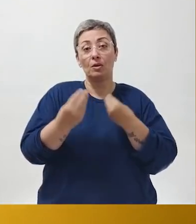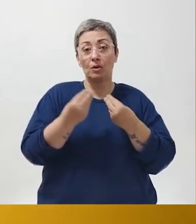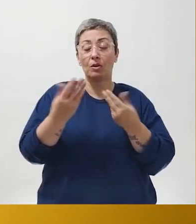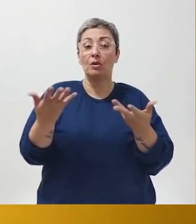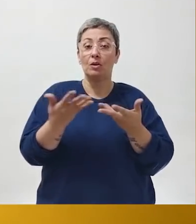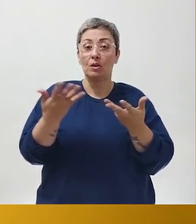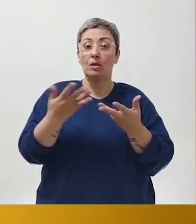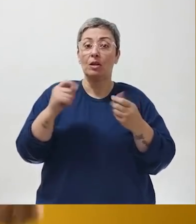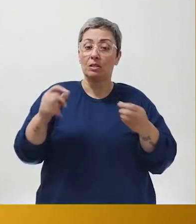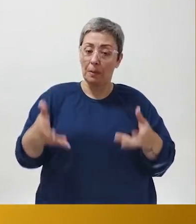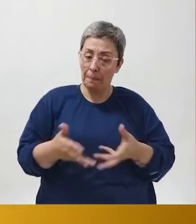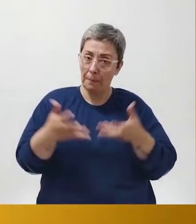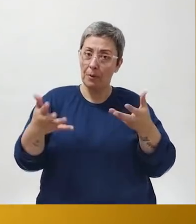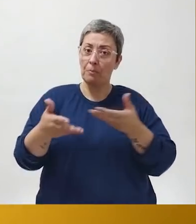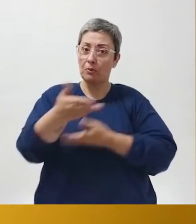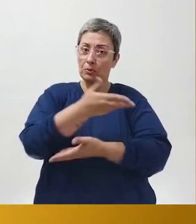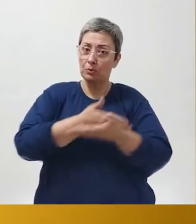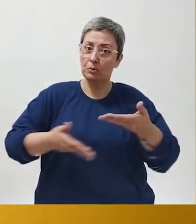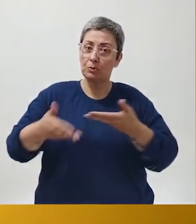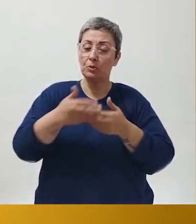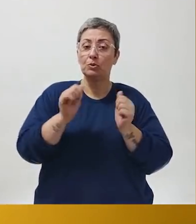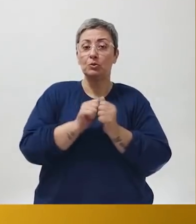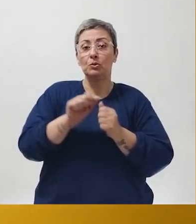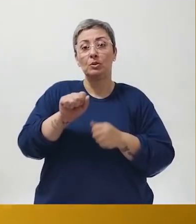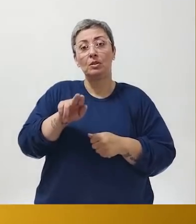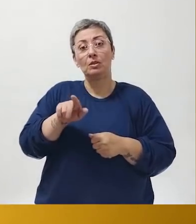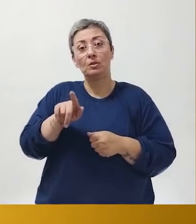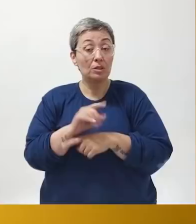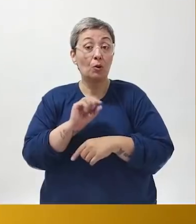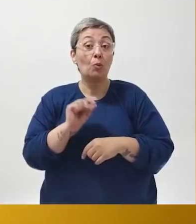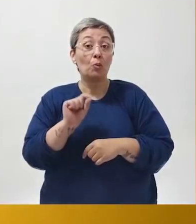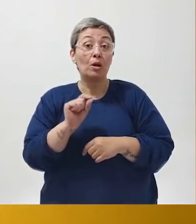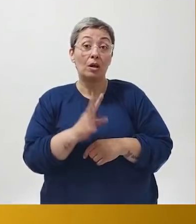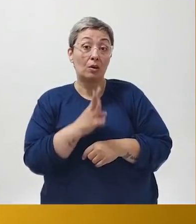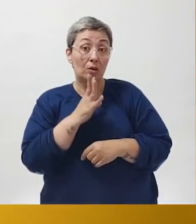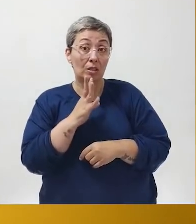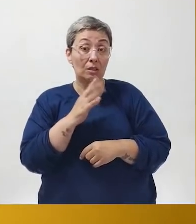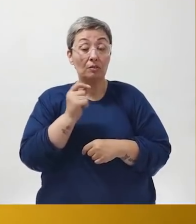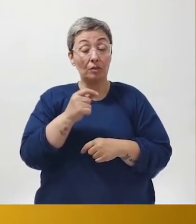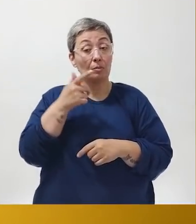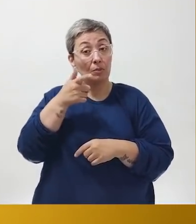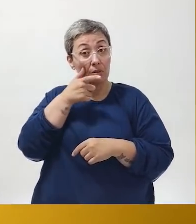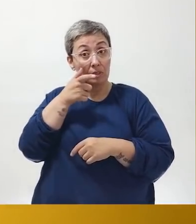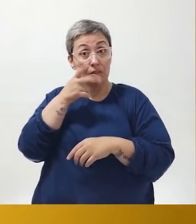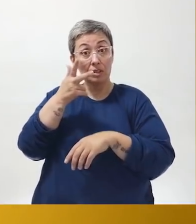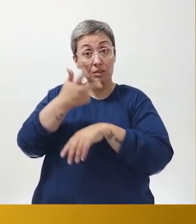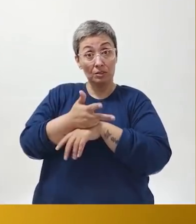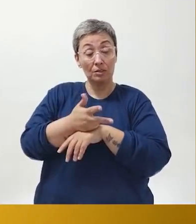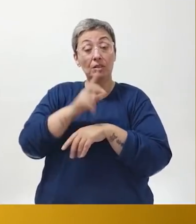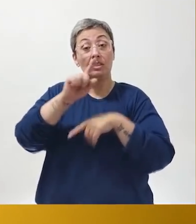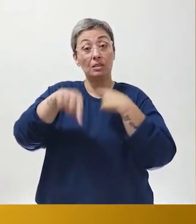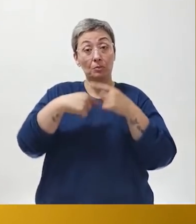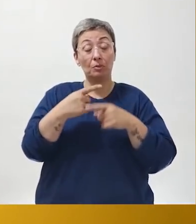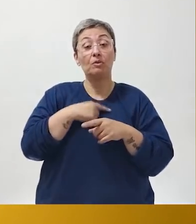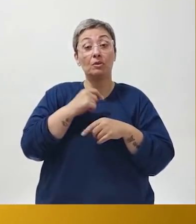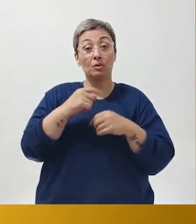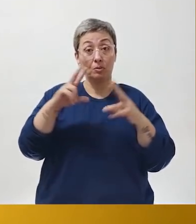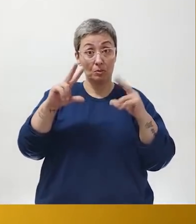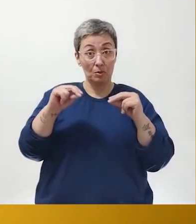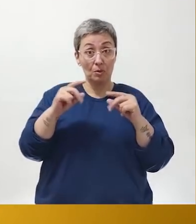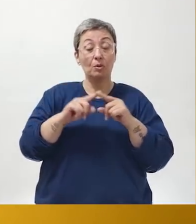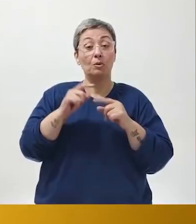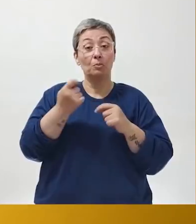palavra, eu formo o que eu chamo de sigla. É o caso da palavra ONU. É diferente de abreviação, que simplesmente é uma redução. É